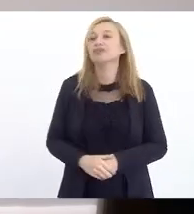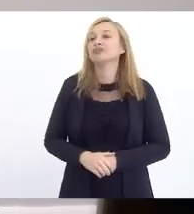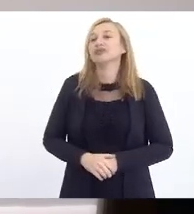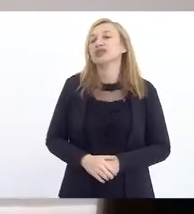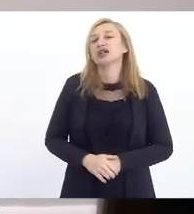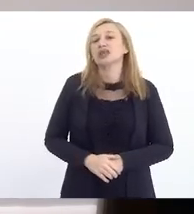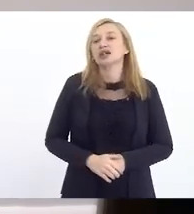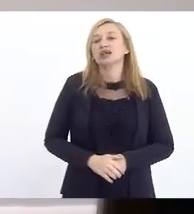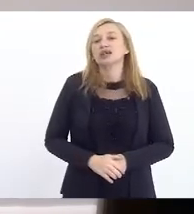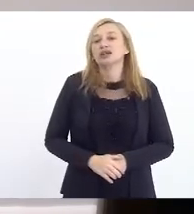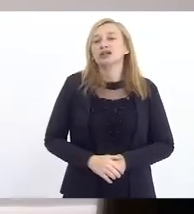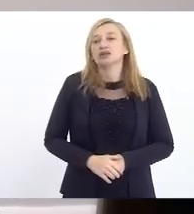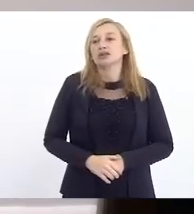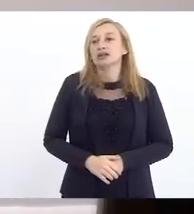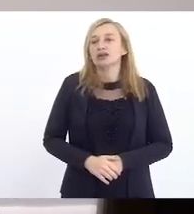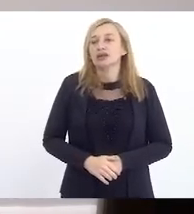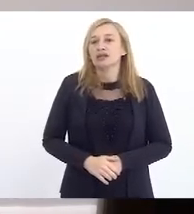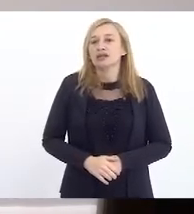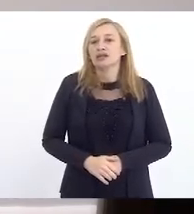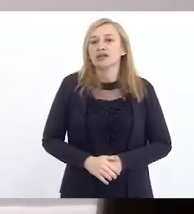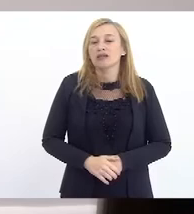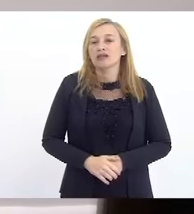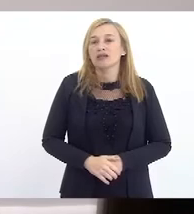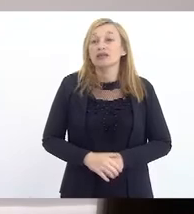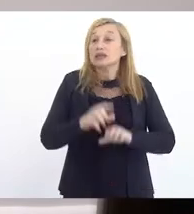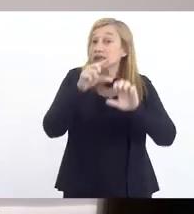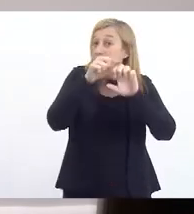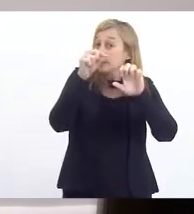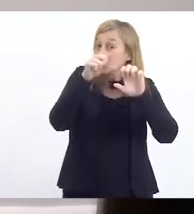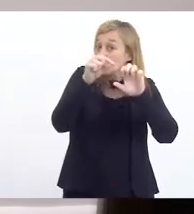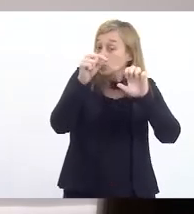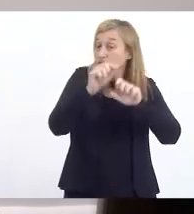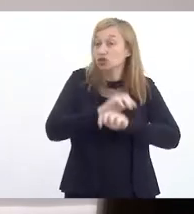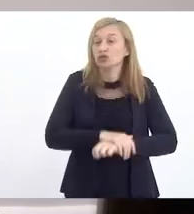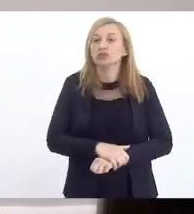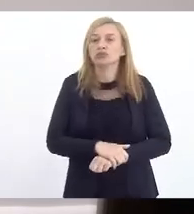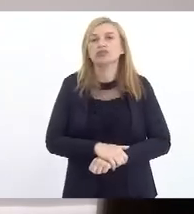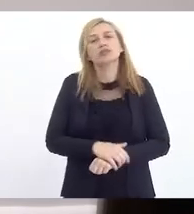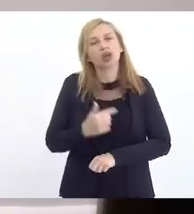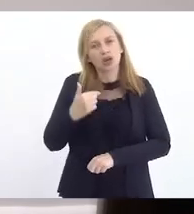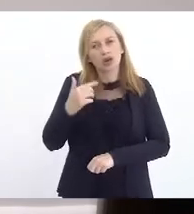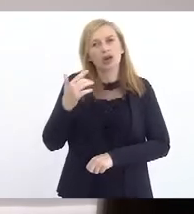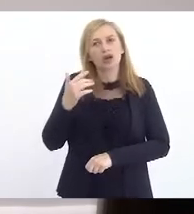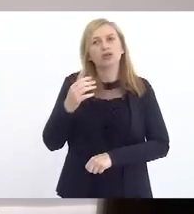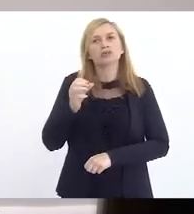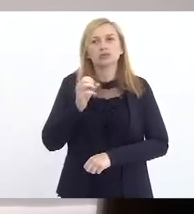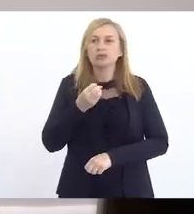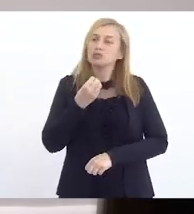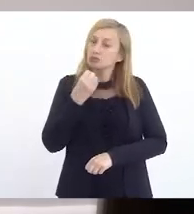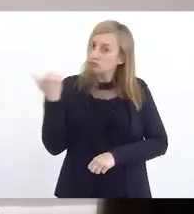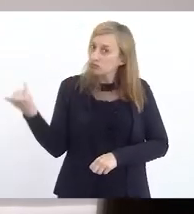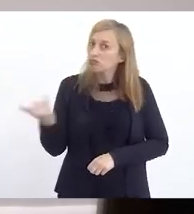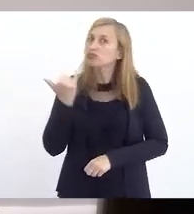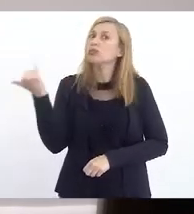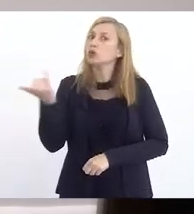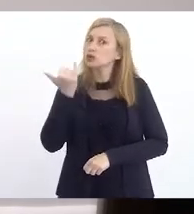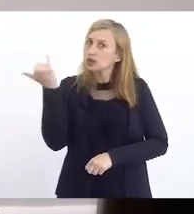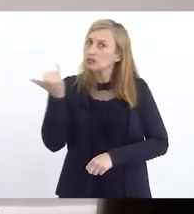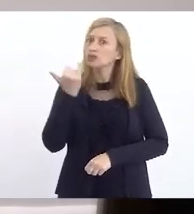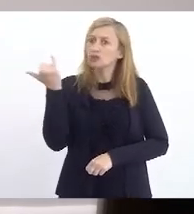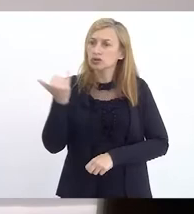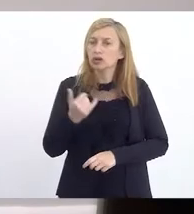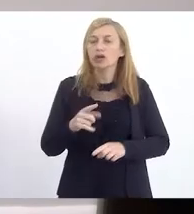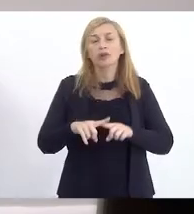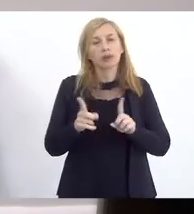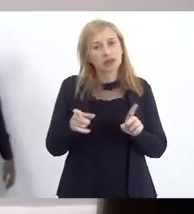e quanto ao empreendedorismo, eu considero absolutamente importante,